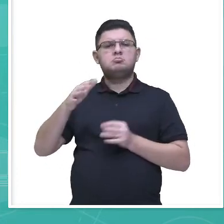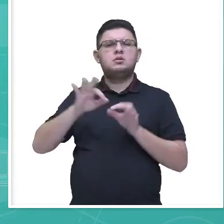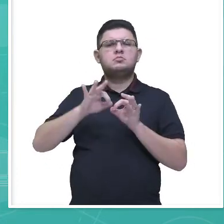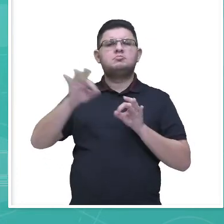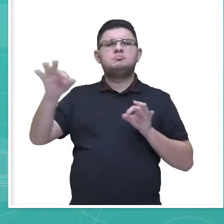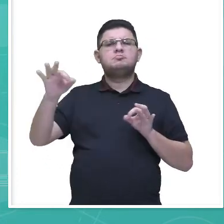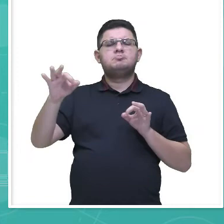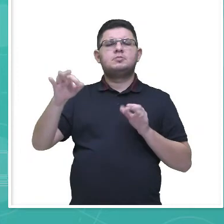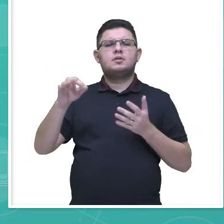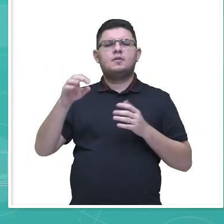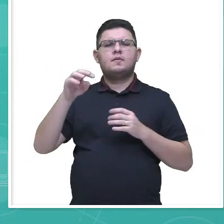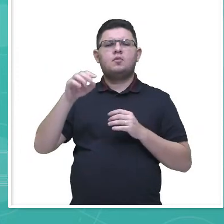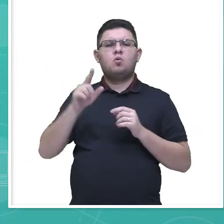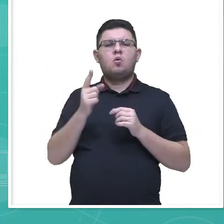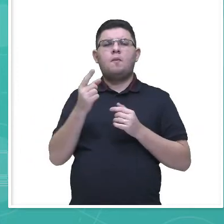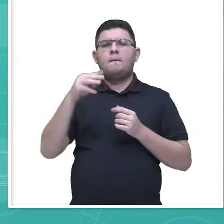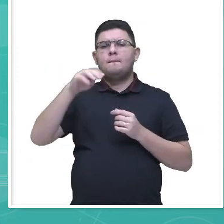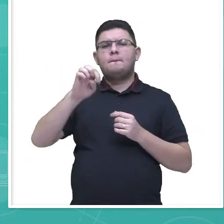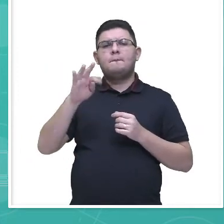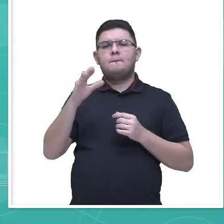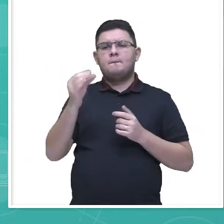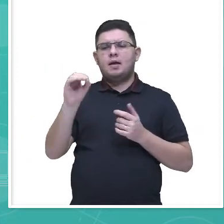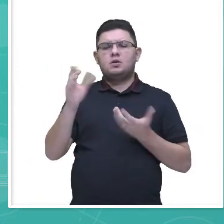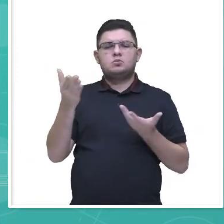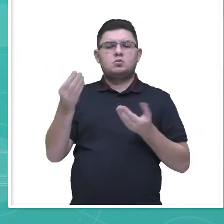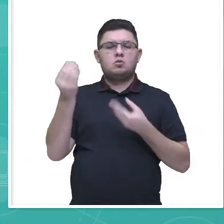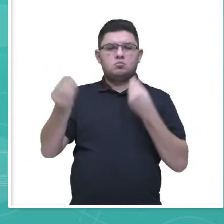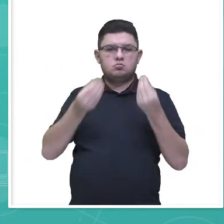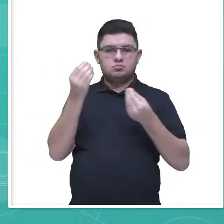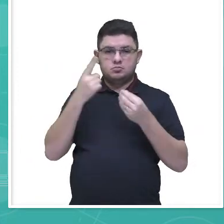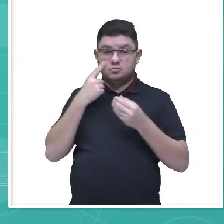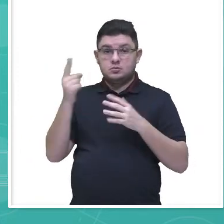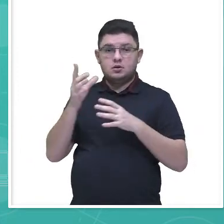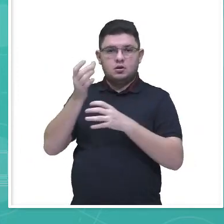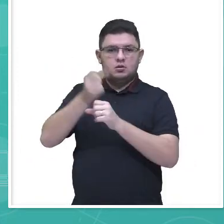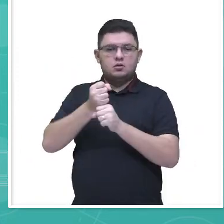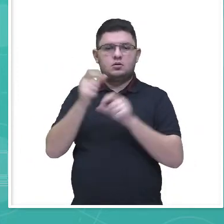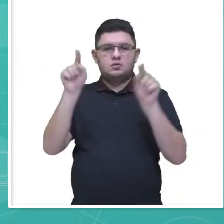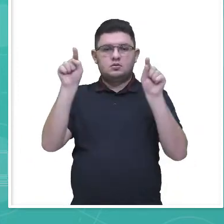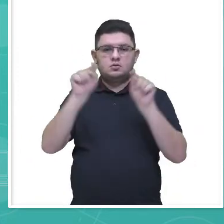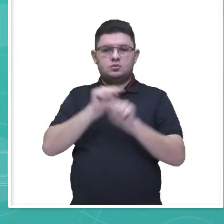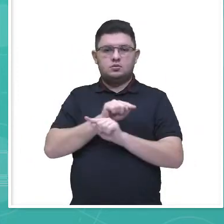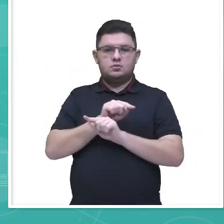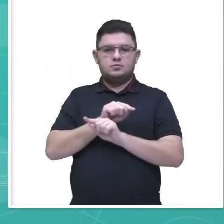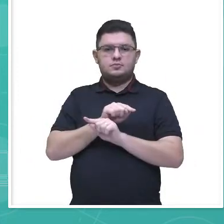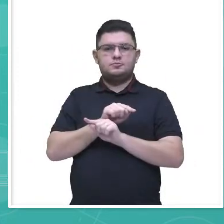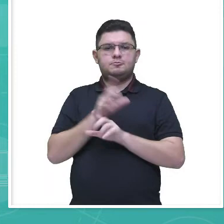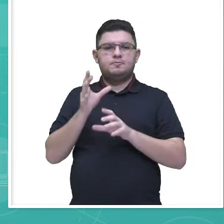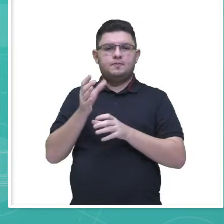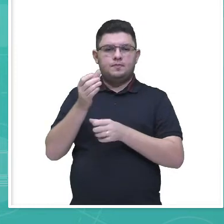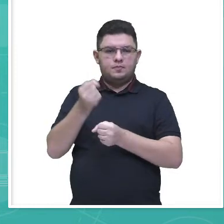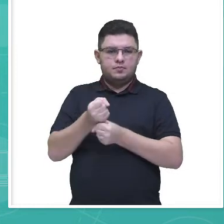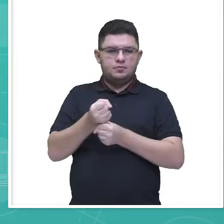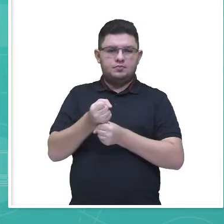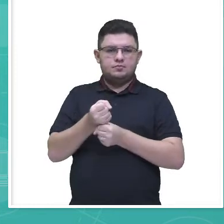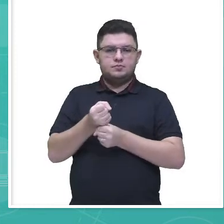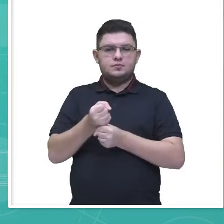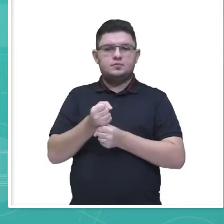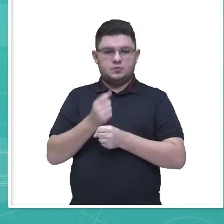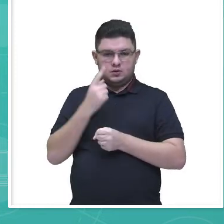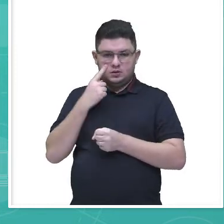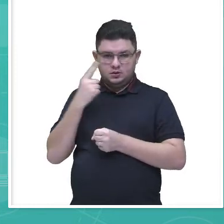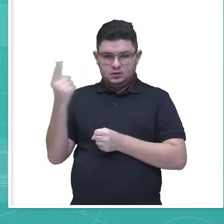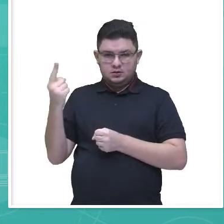Então, você coloca o x, aplica aquela regrinha lá de 3, né? Faz o cálculo, E aí, ao final das contas, você vai ver que